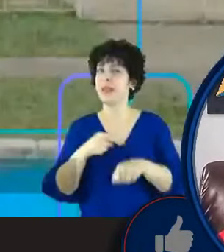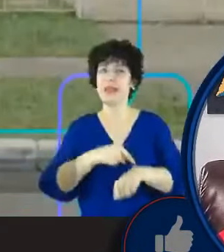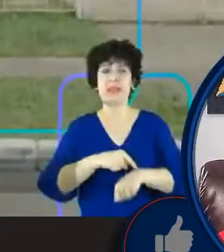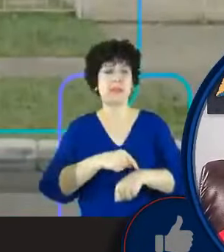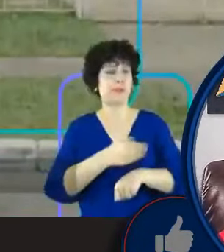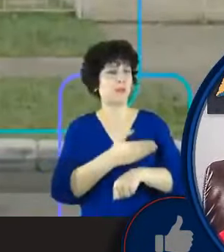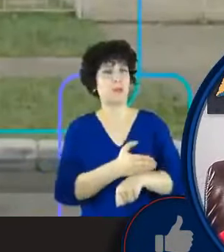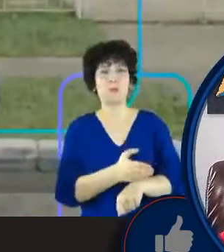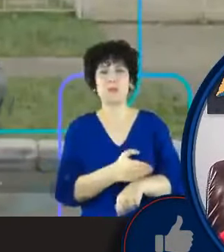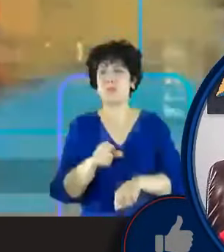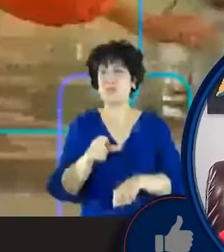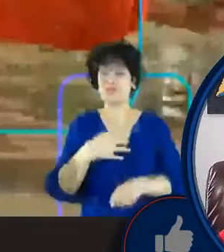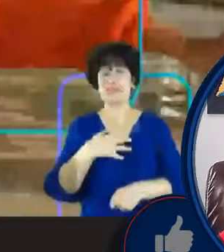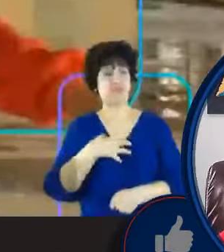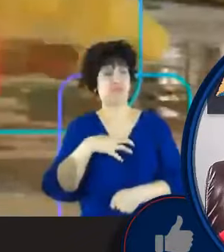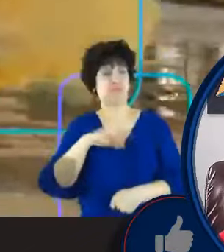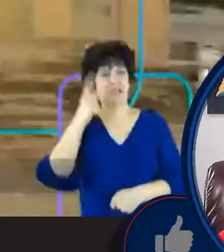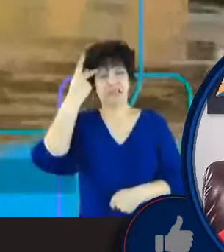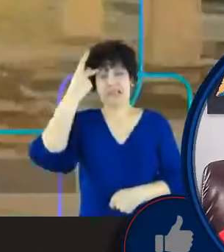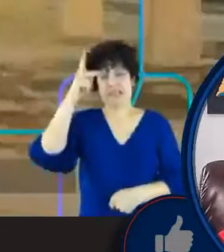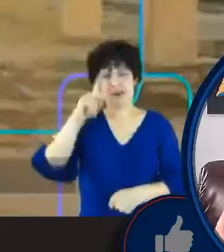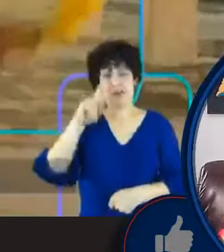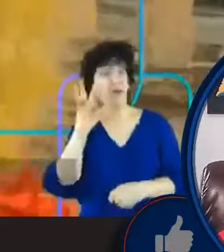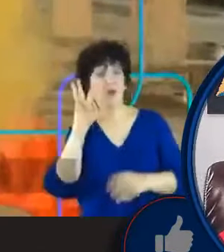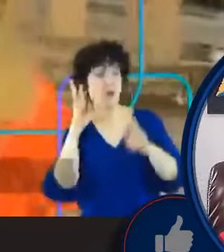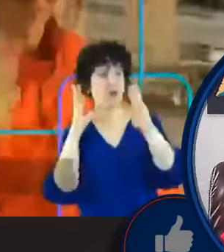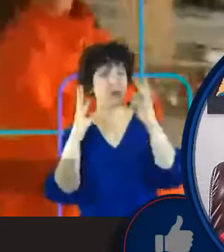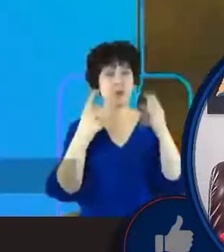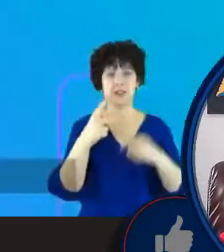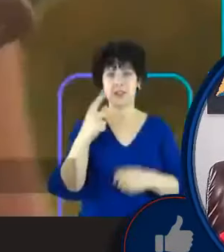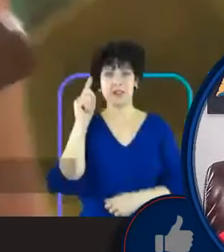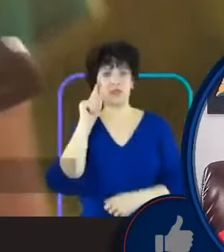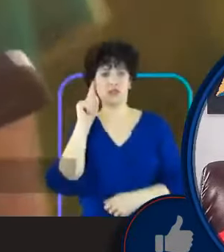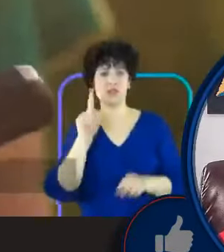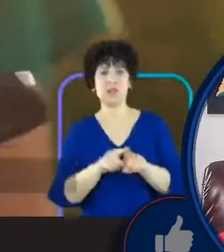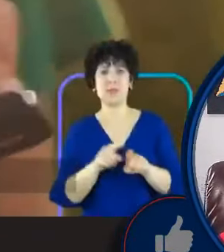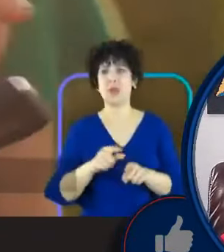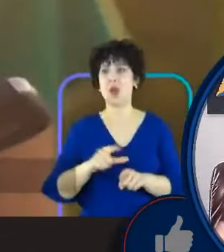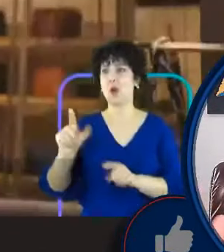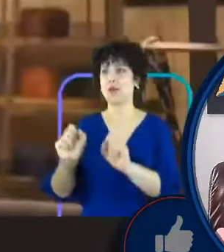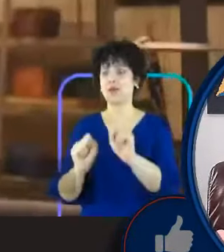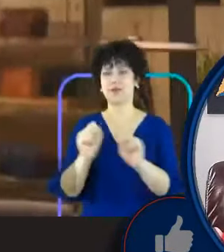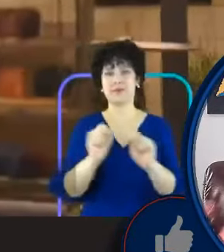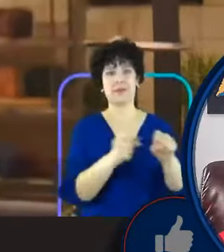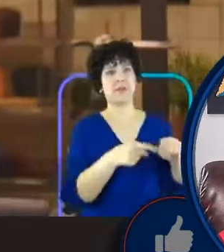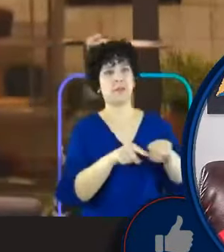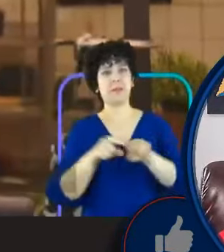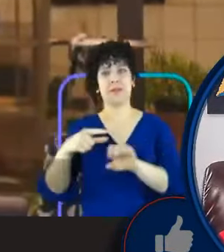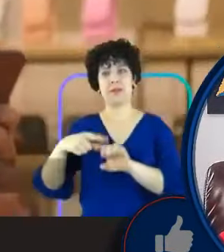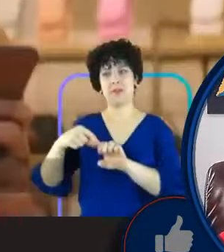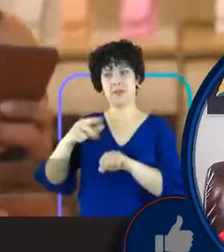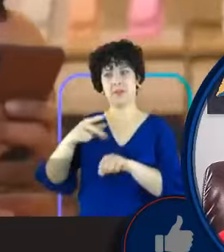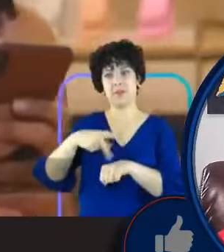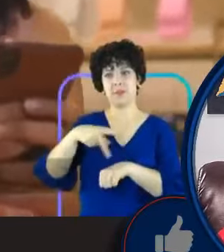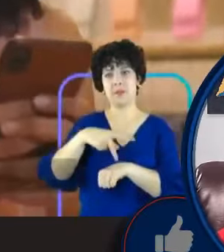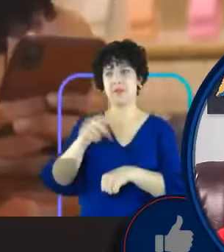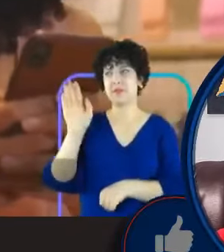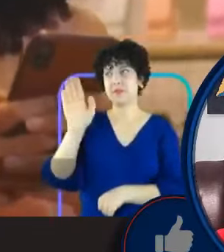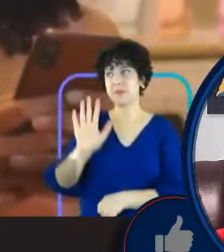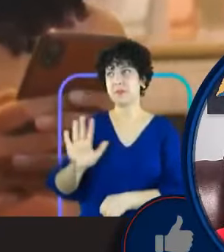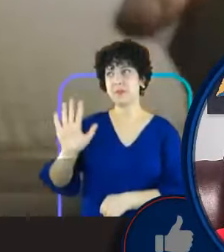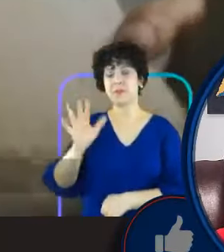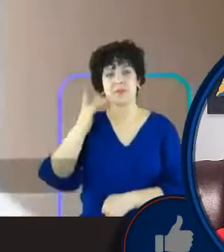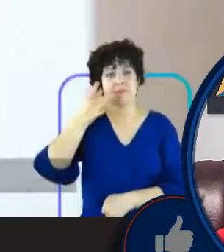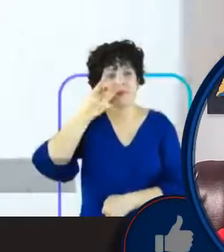para dominar o mercado no Brasil, hein? Lógico que a gente teve o vídeo dela agora há pouco lá no canal, mostrando que ela quer dominar 20% do market